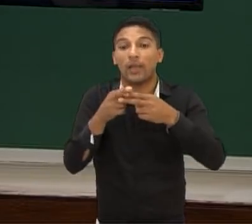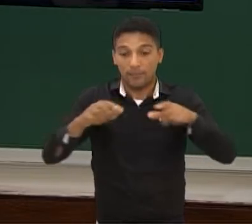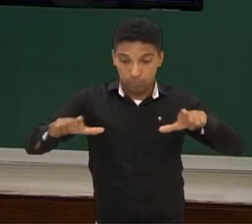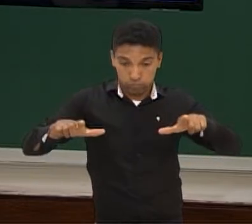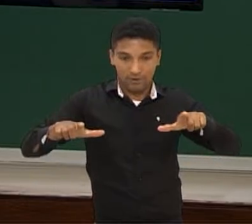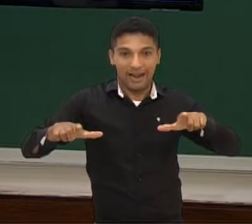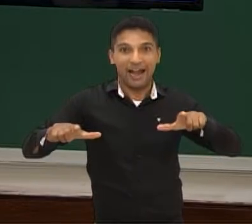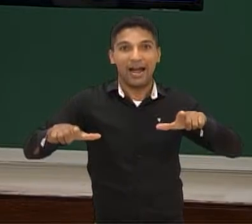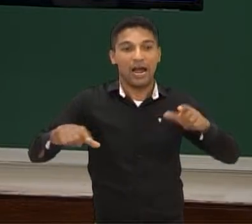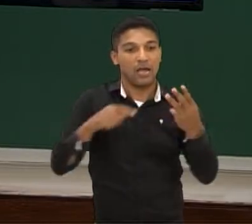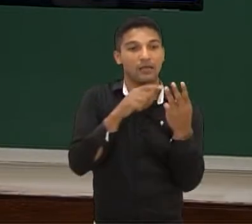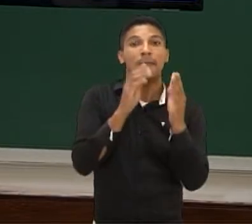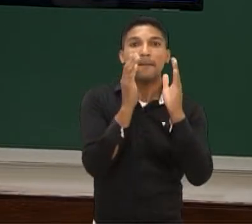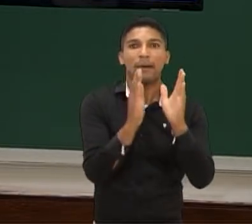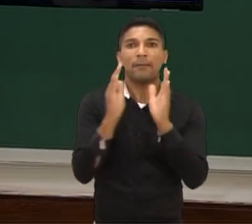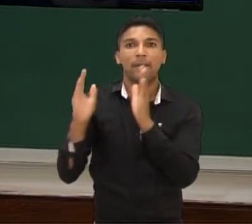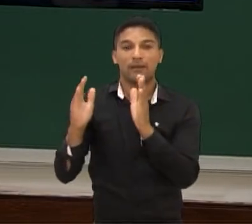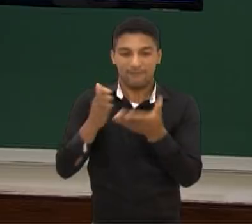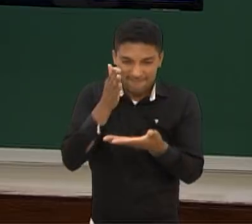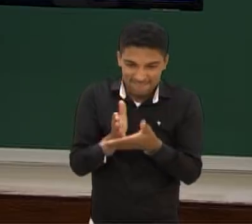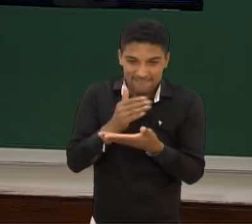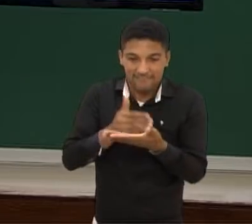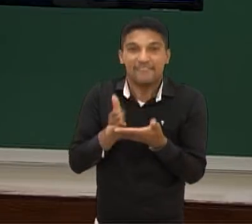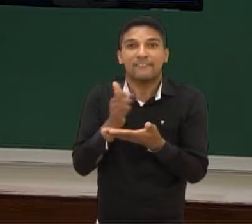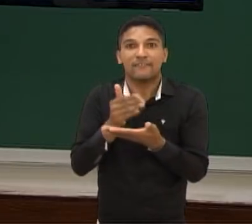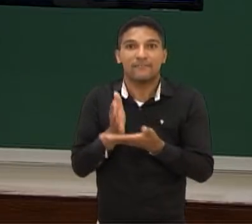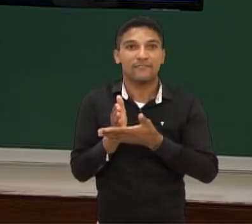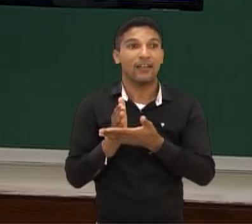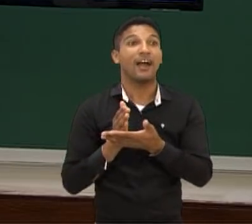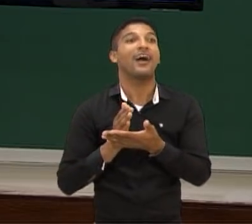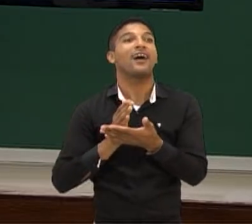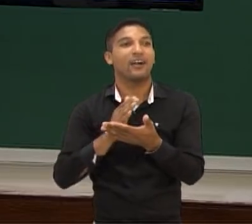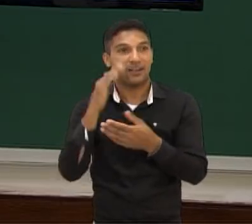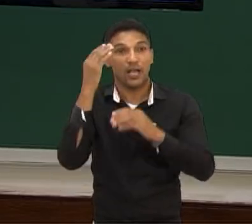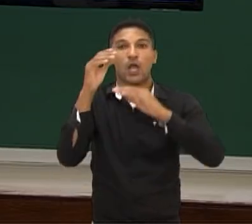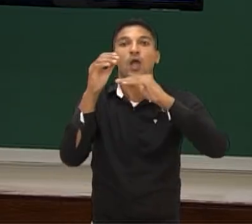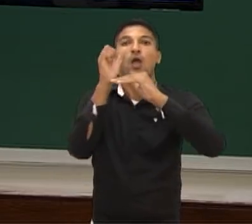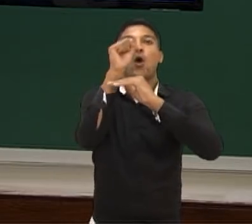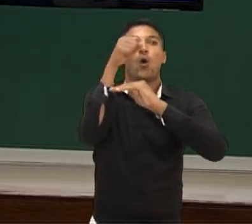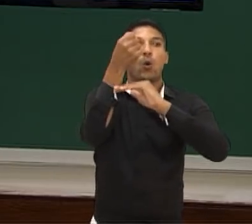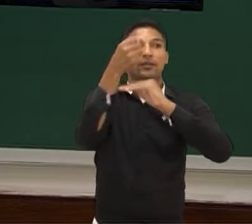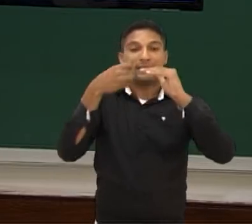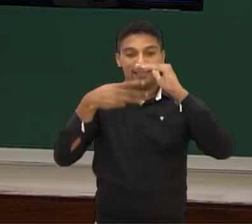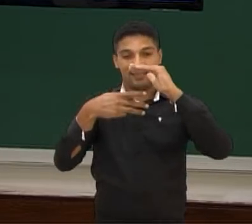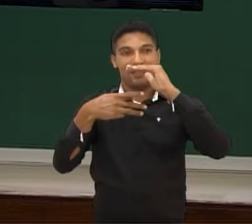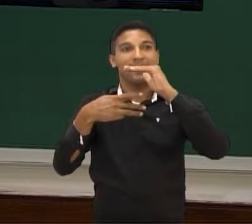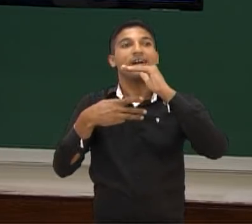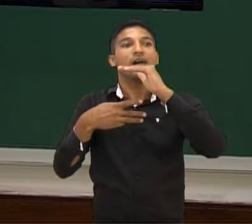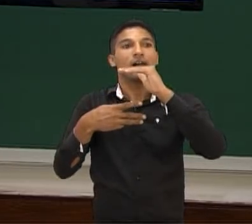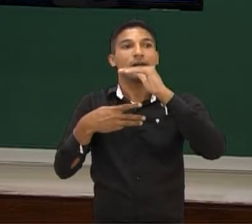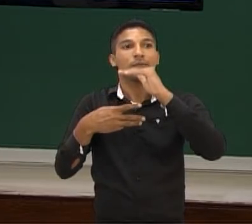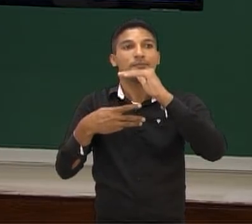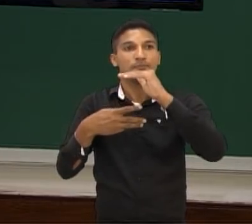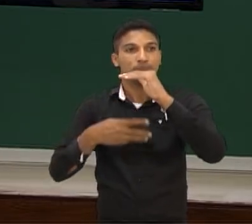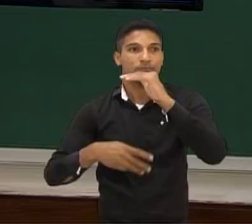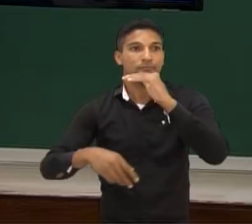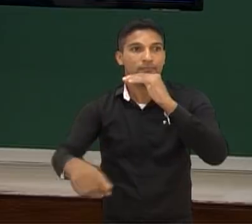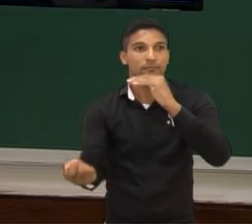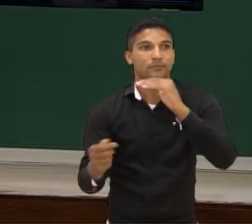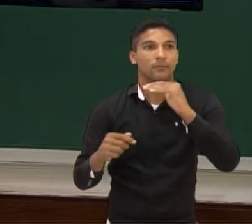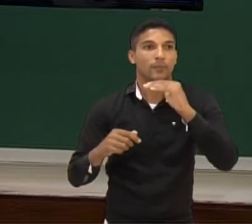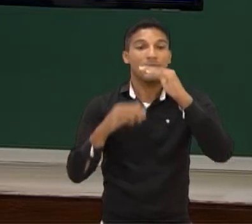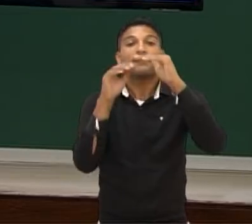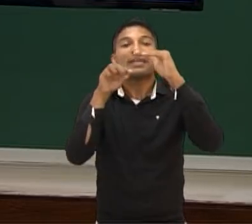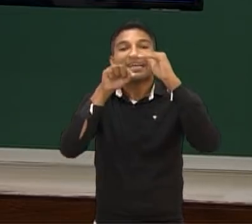as outras 8, certo? E o que mais que indica esse denominador? Aquele número que está embaixo da fração. Indica o